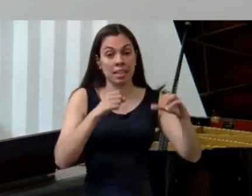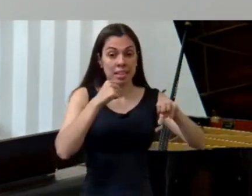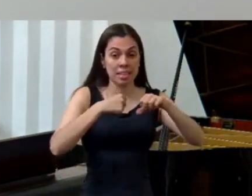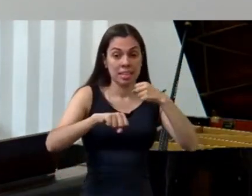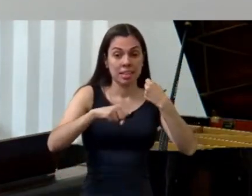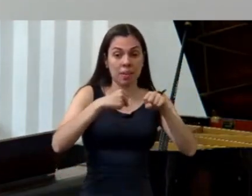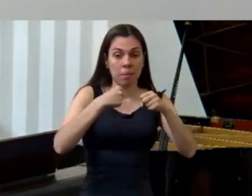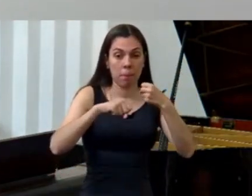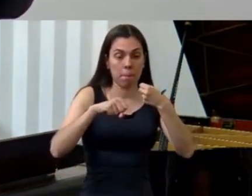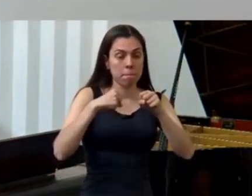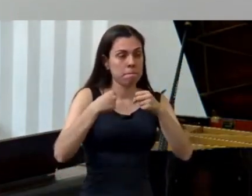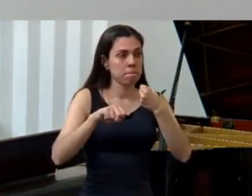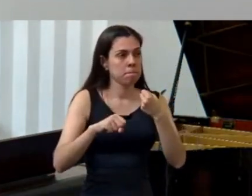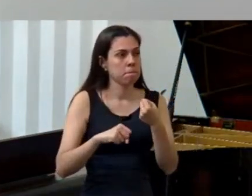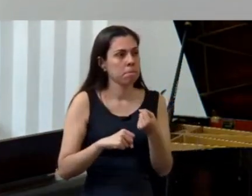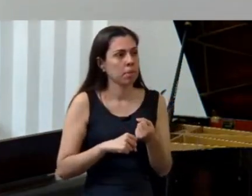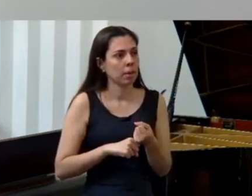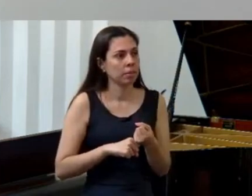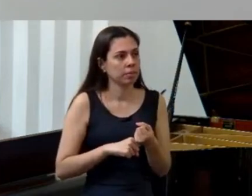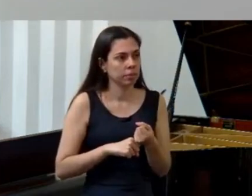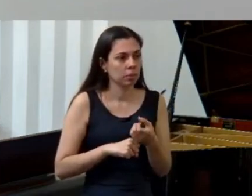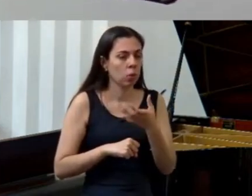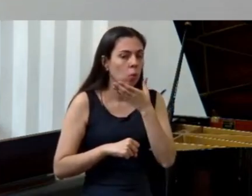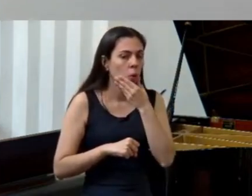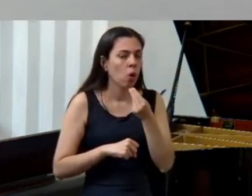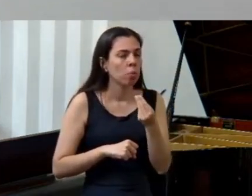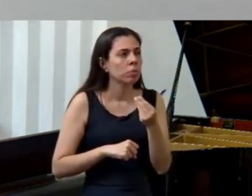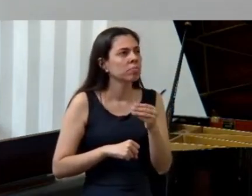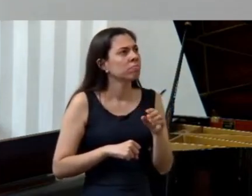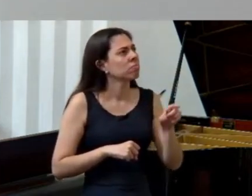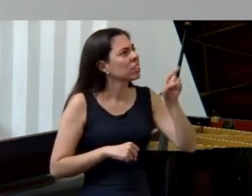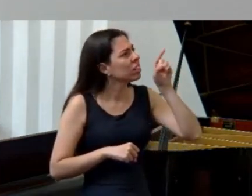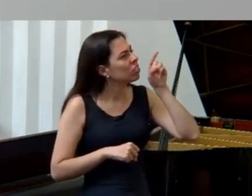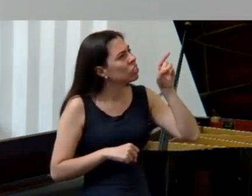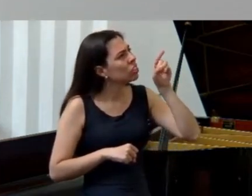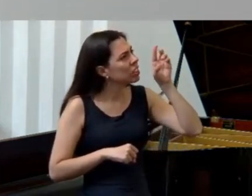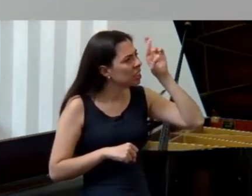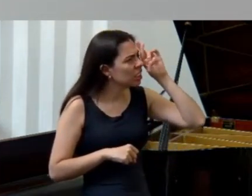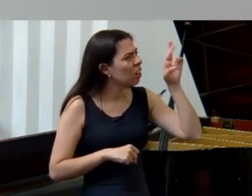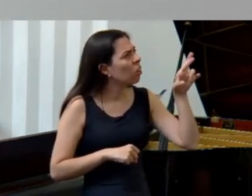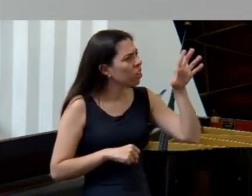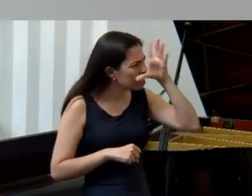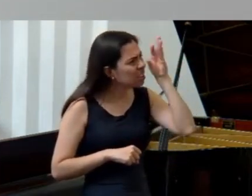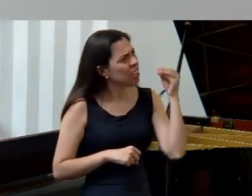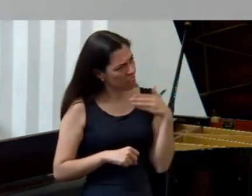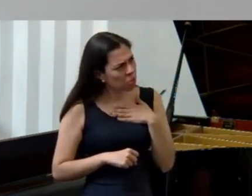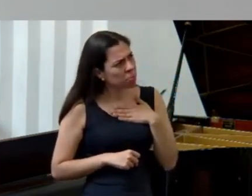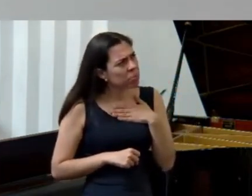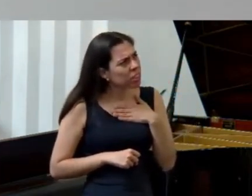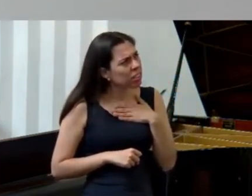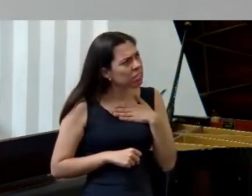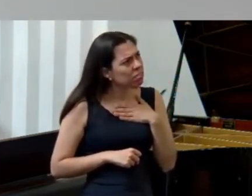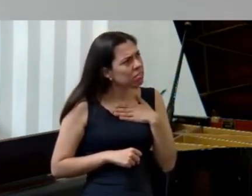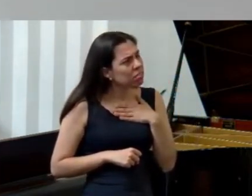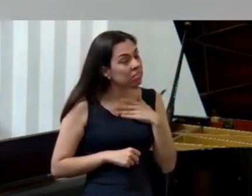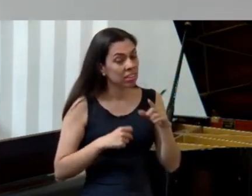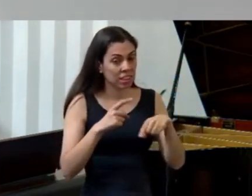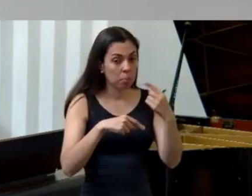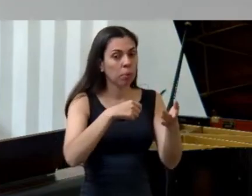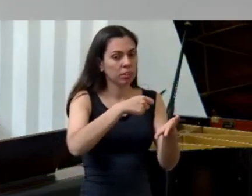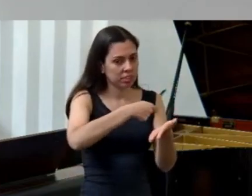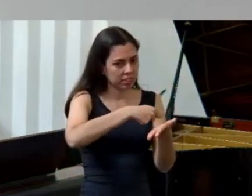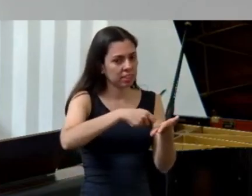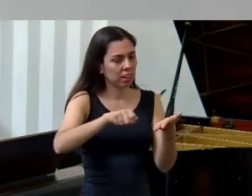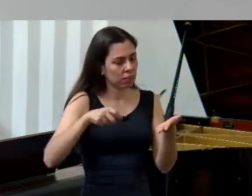Sentimento. Mas ele mesmo diz: durante o dia a tua misericórdia está comigo, e durante a noite o louvor do Senhor nos meus lábios. Essa é a